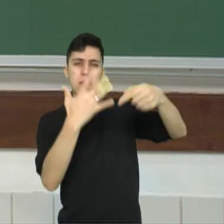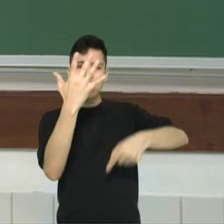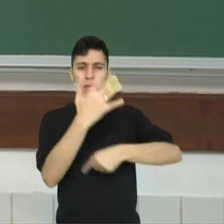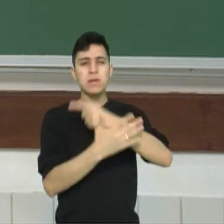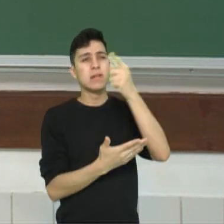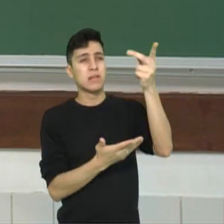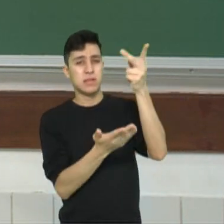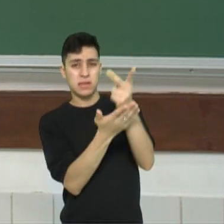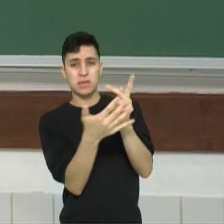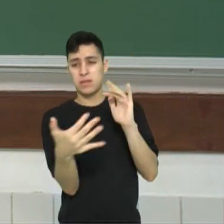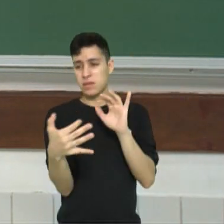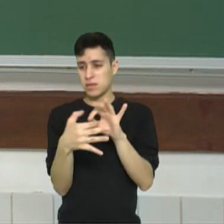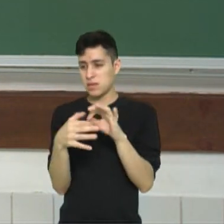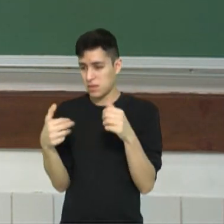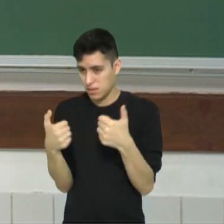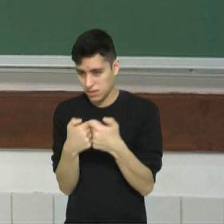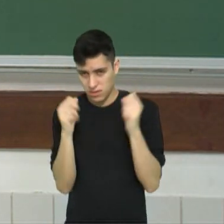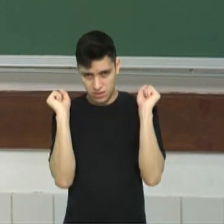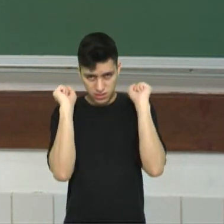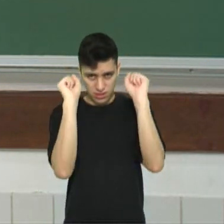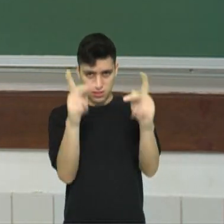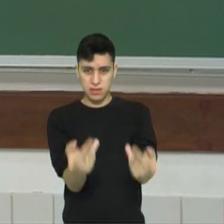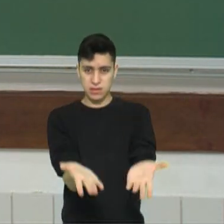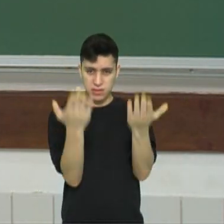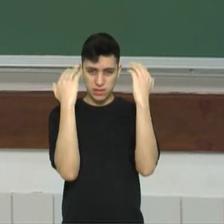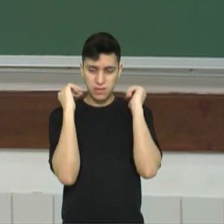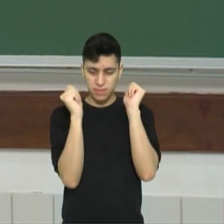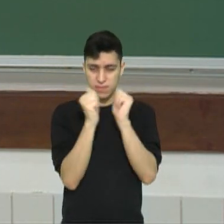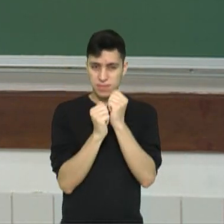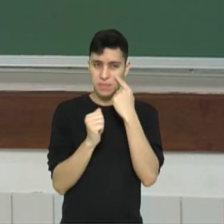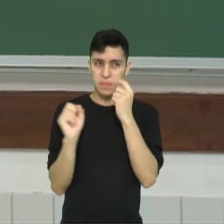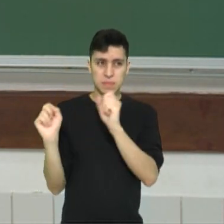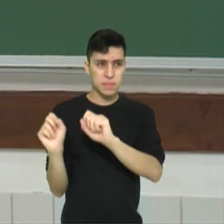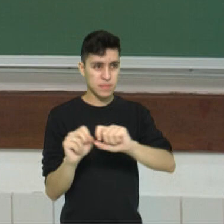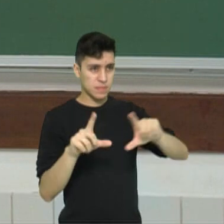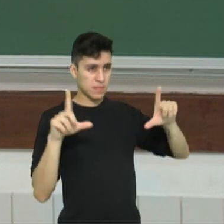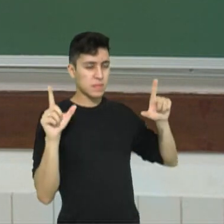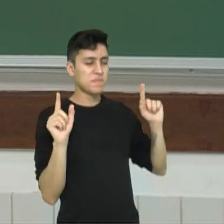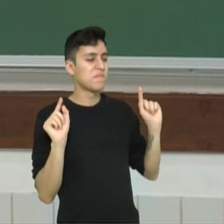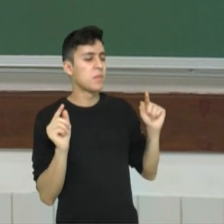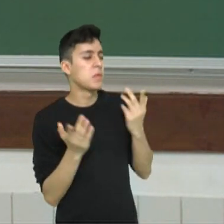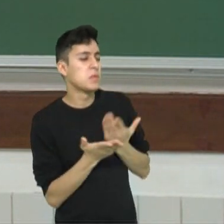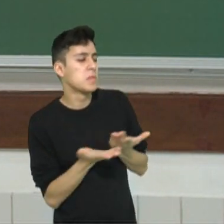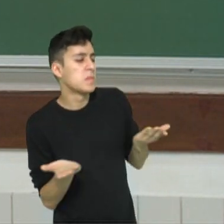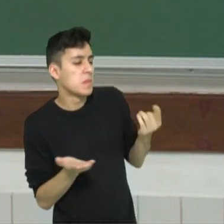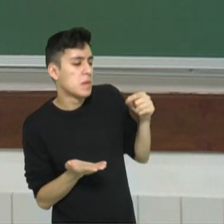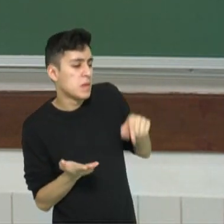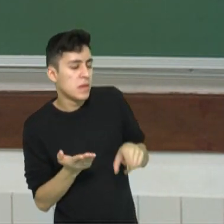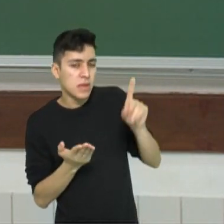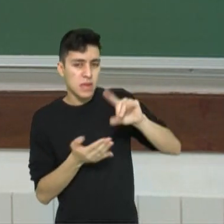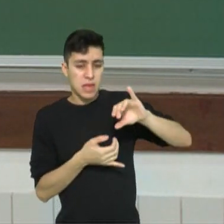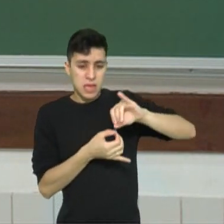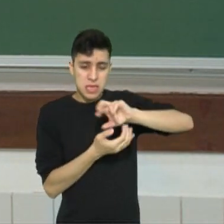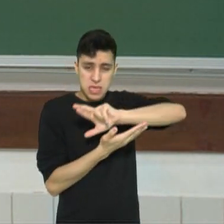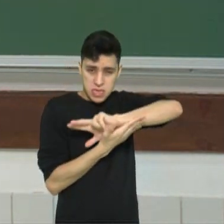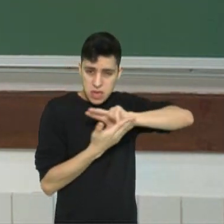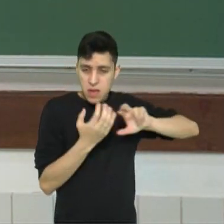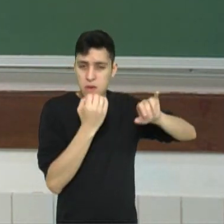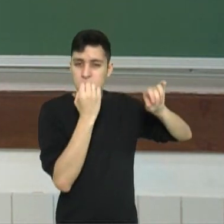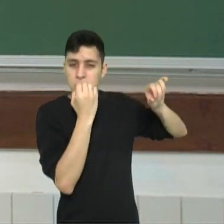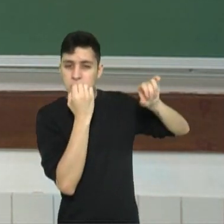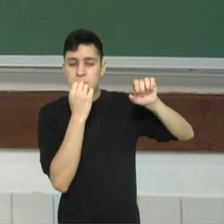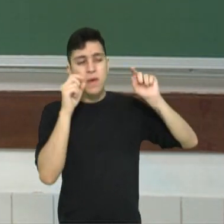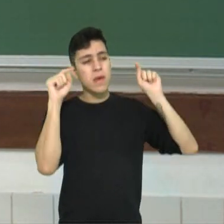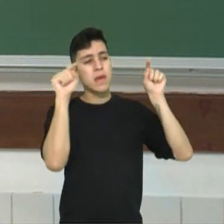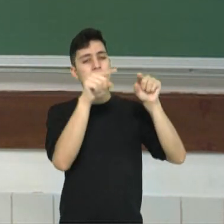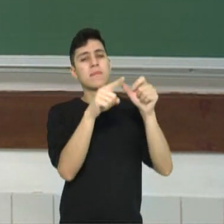relacionado com o aspecto da física. Então, vamos ali então para a nossa próxima tela. Então, o que vimos hoje são instrumentos de sopro. Então,